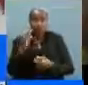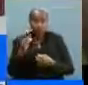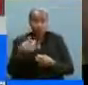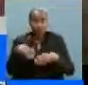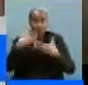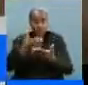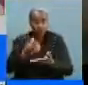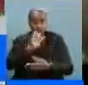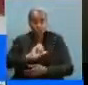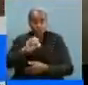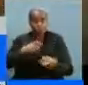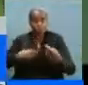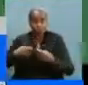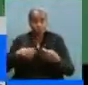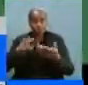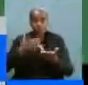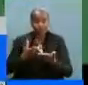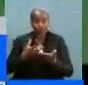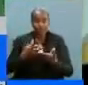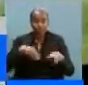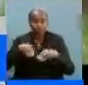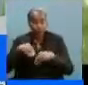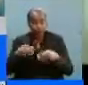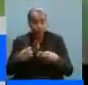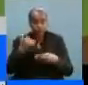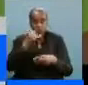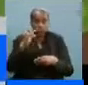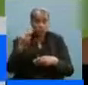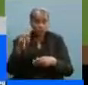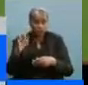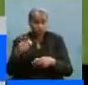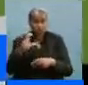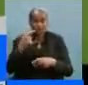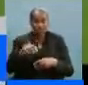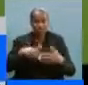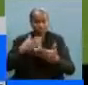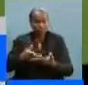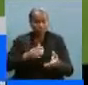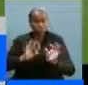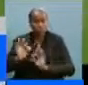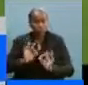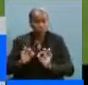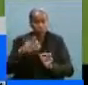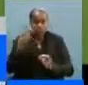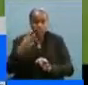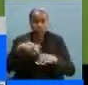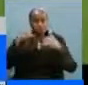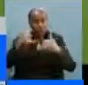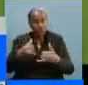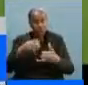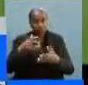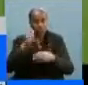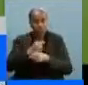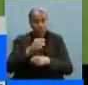sua candidatura à organização da própria em 2014 a caixa tenha atribuído à organização dos três próximas edições da cana é